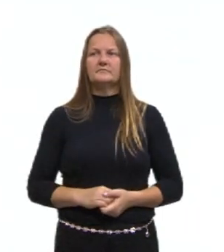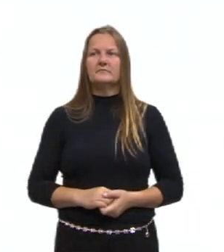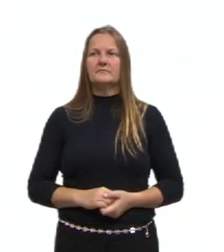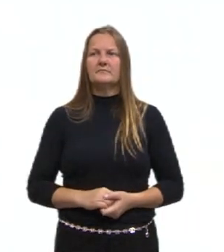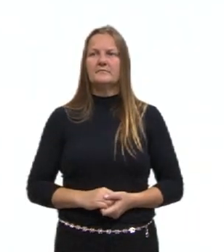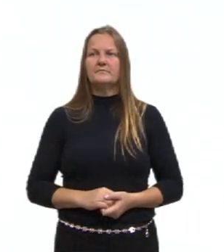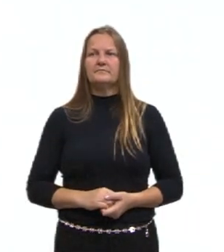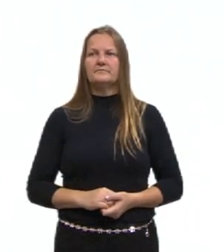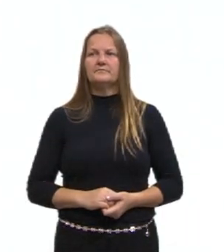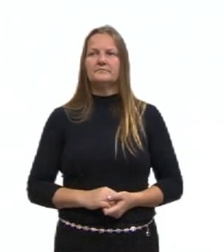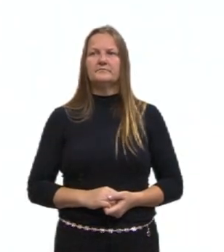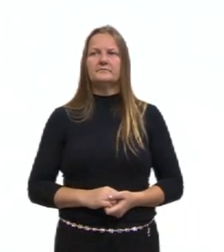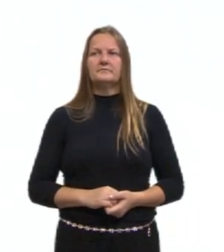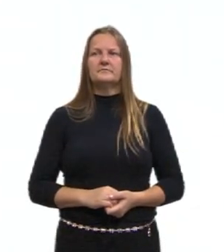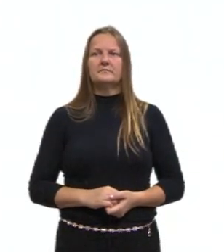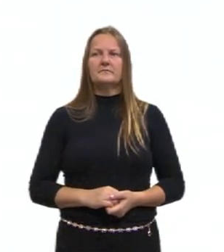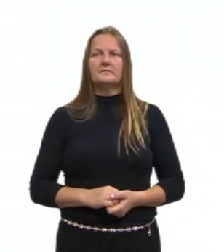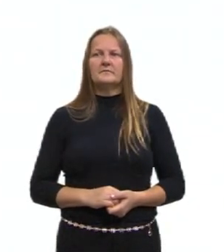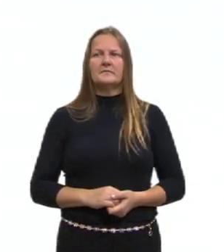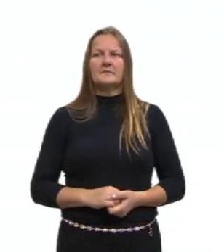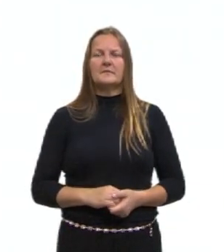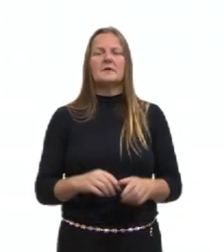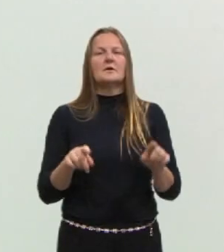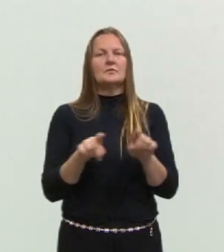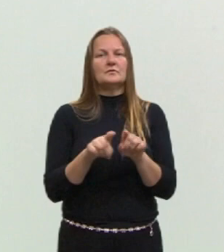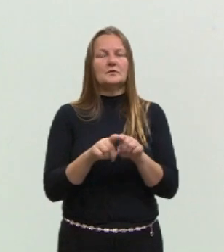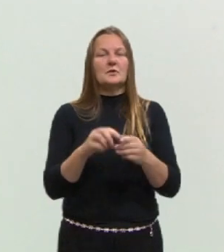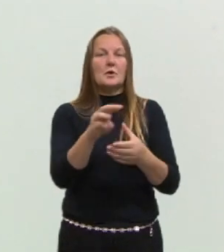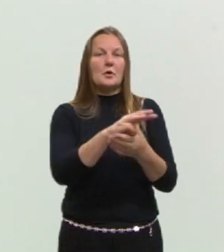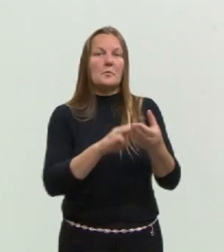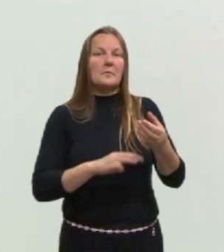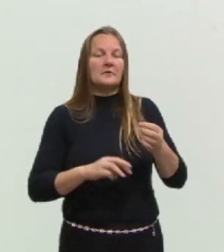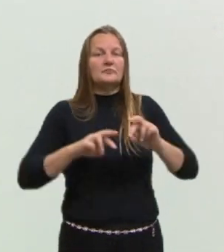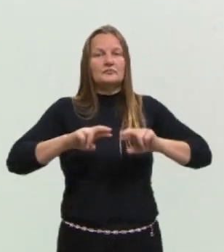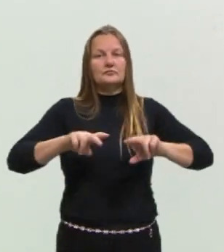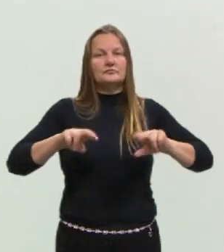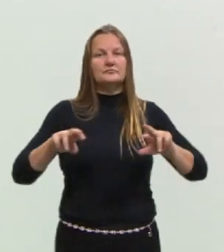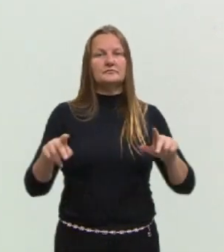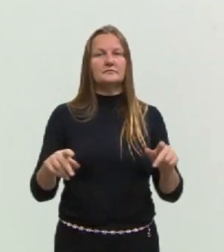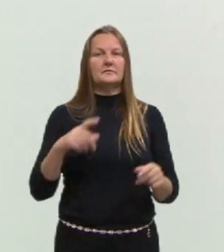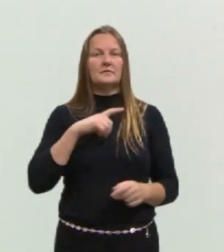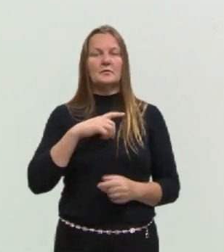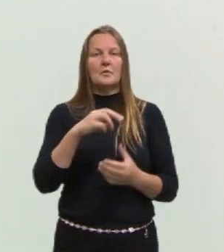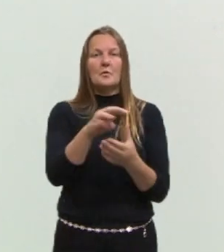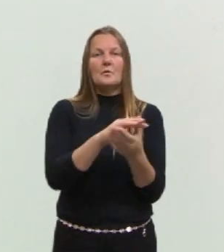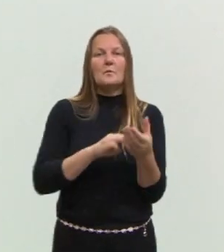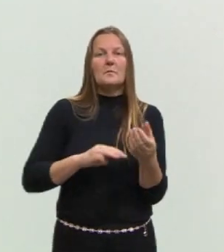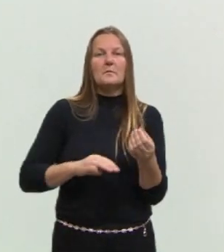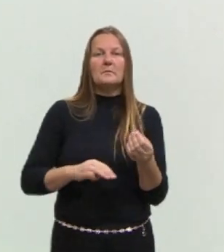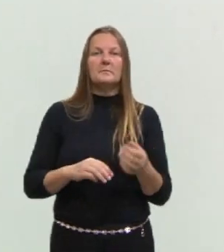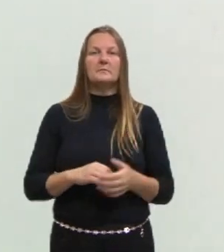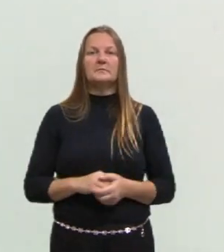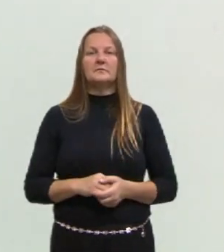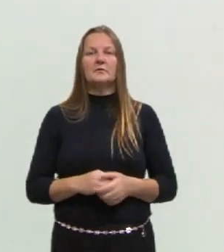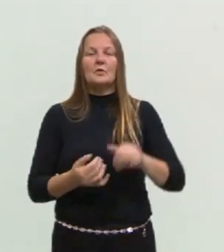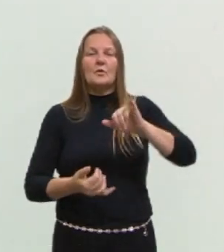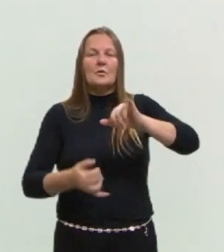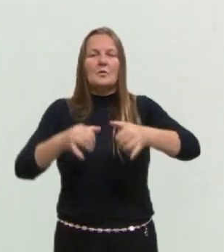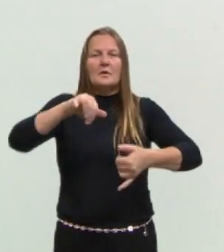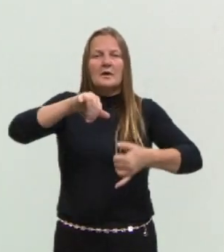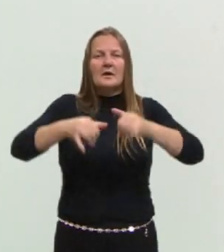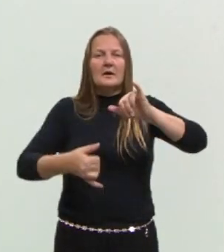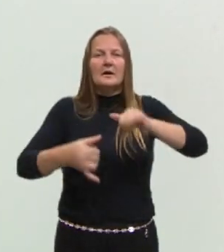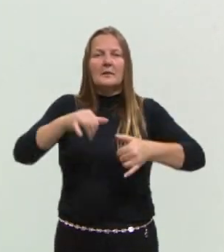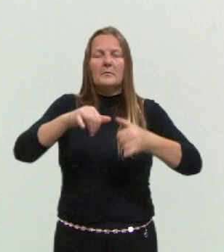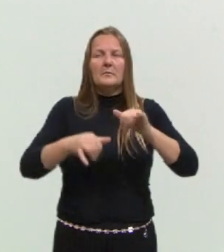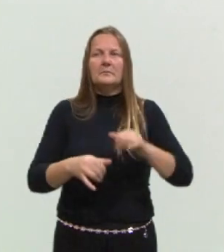Então, esse problema ele pode ser resolvido aí sim entre os métodos diferentes, porque o meu método é de laboratório, eu sou química,